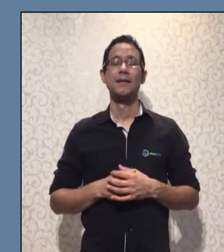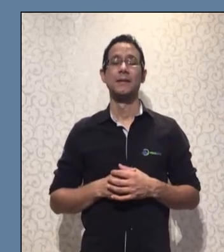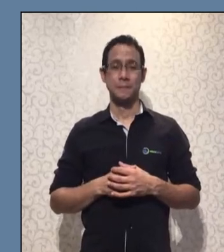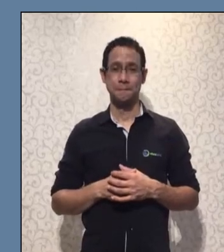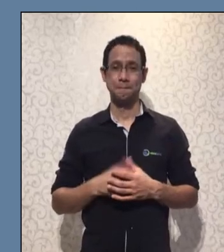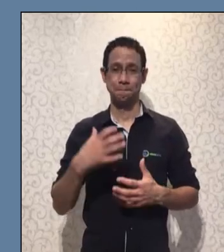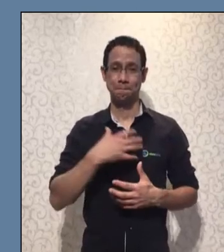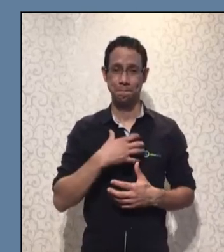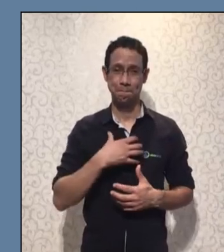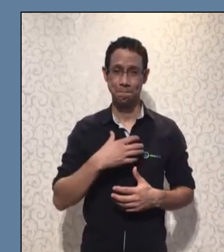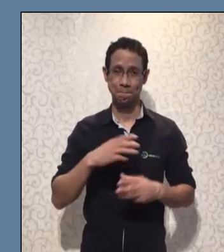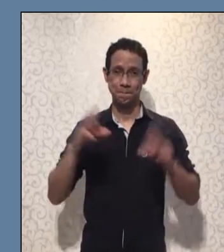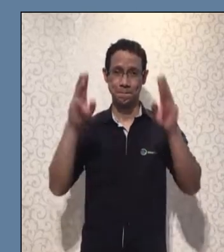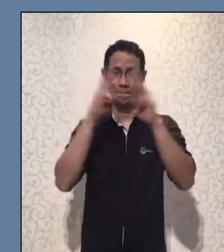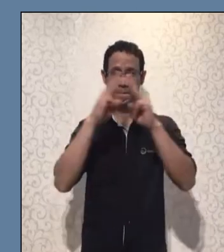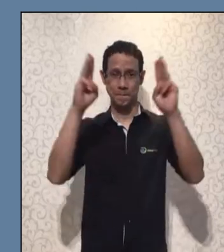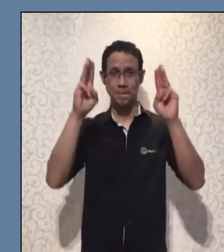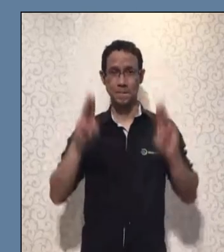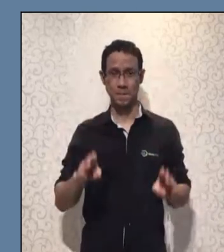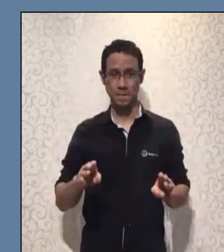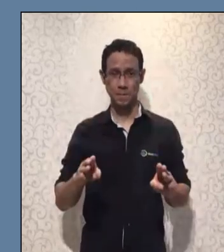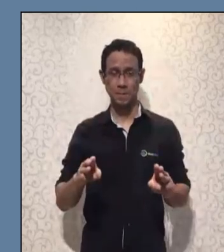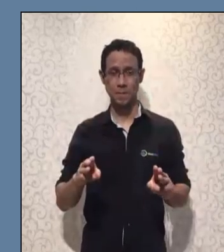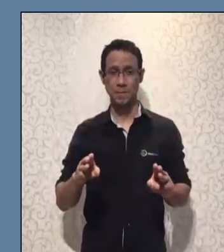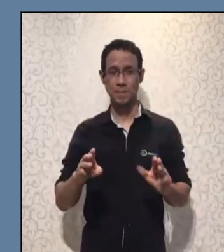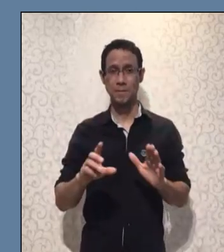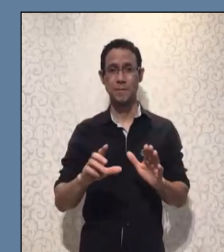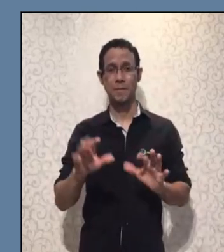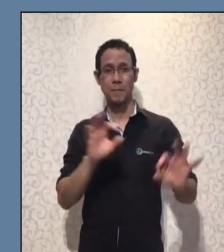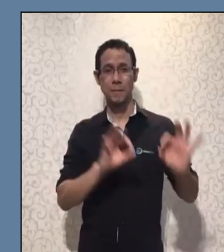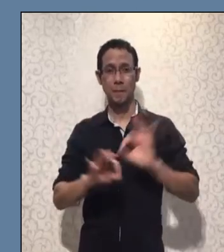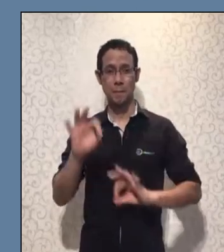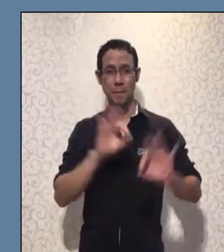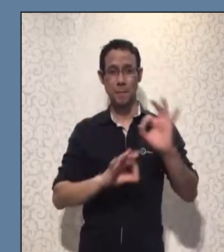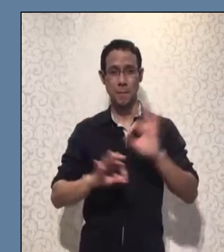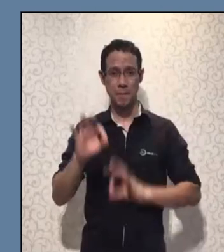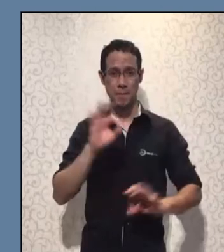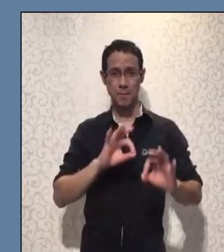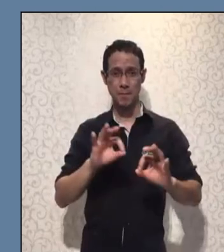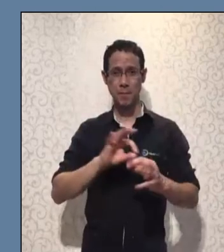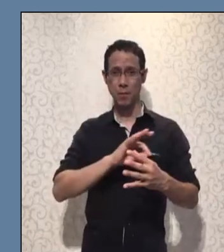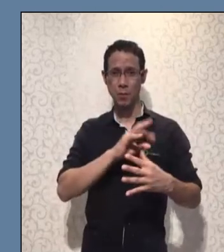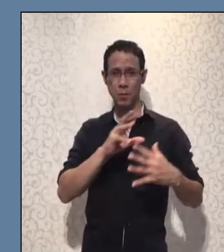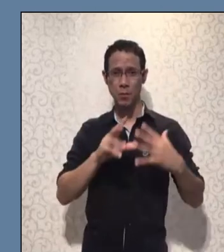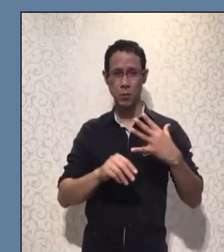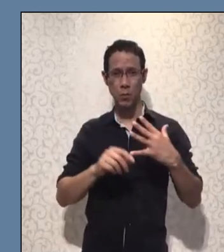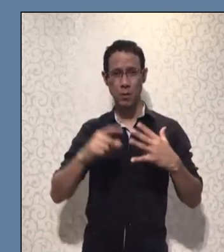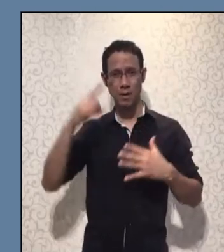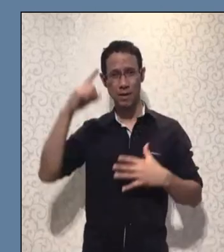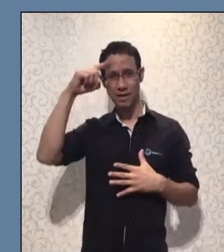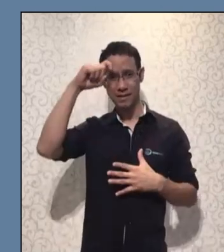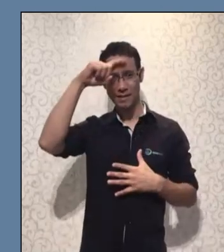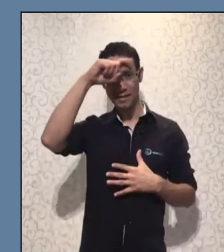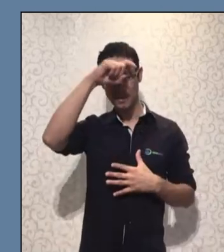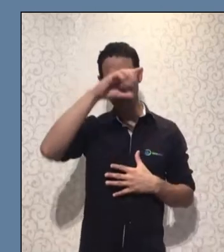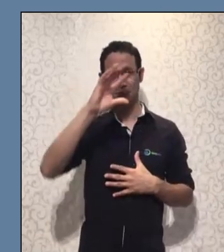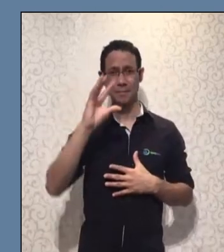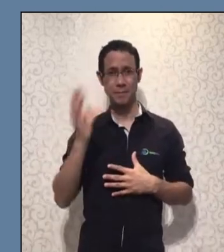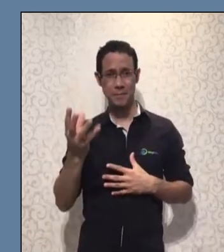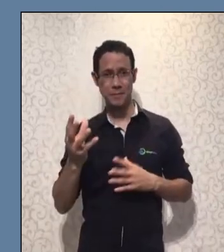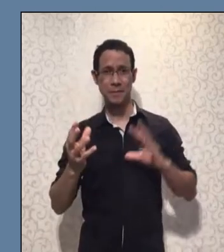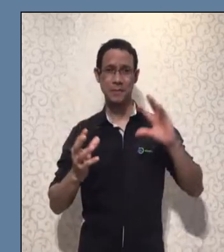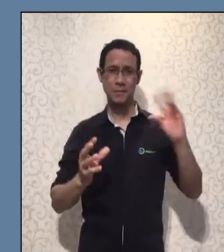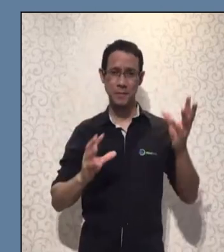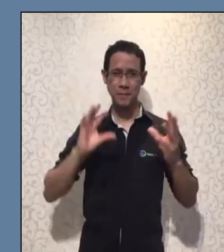museus terem se preparado com todas as dificuldades possíveis e imagináveis, sendo